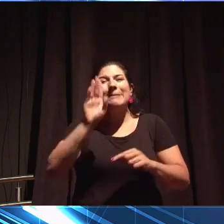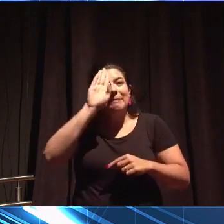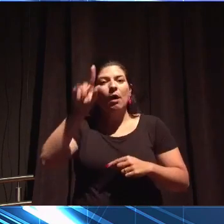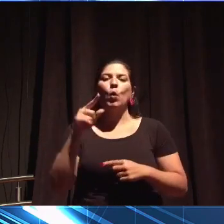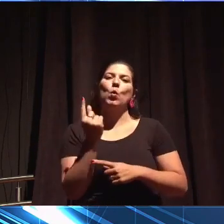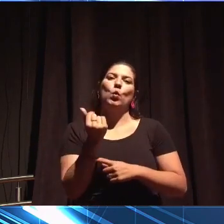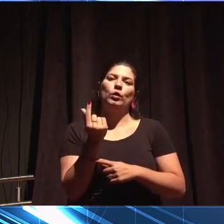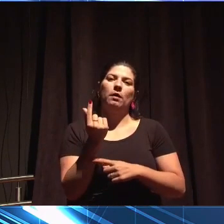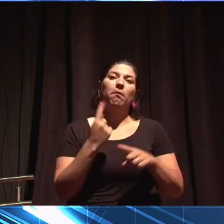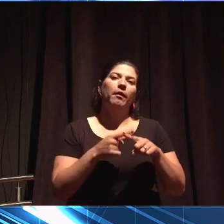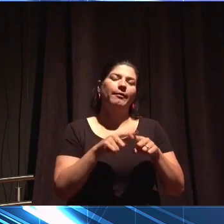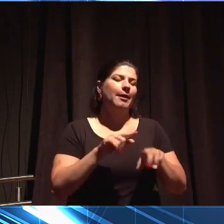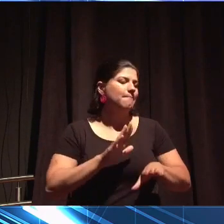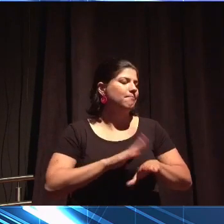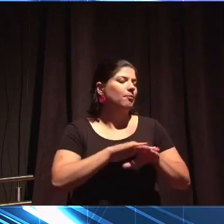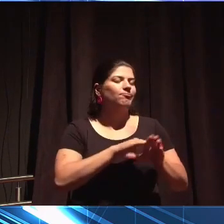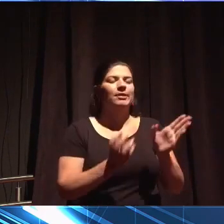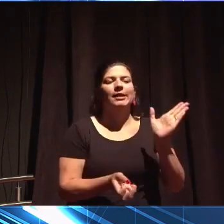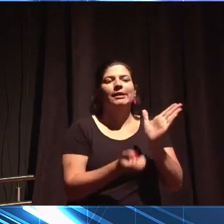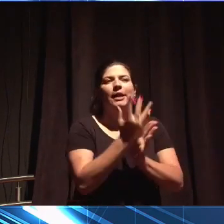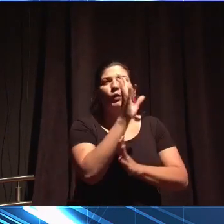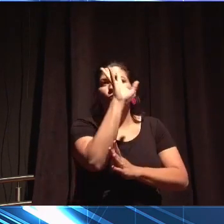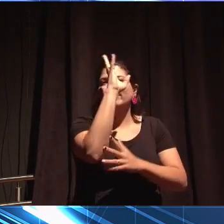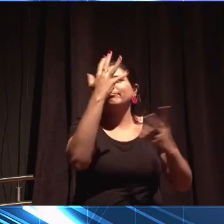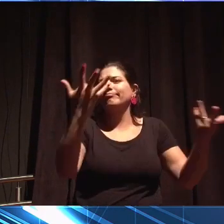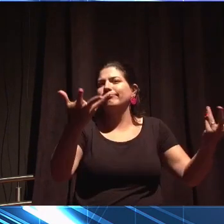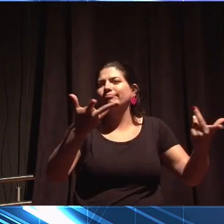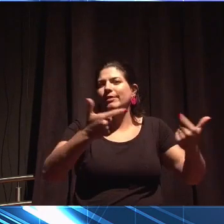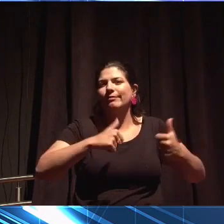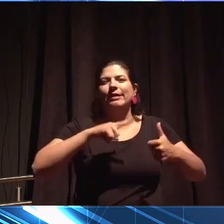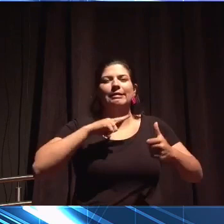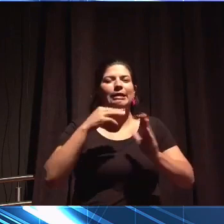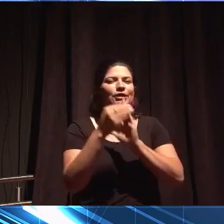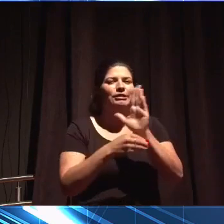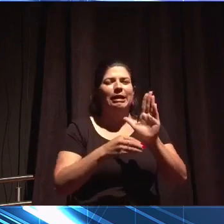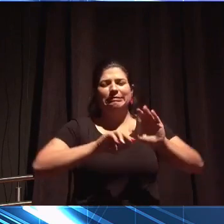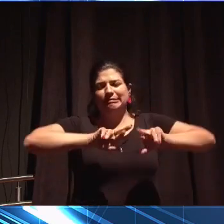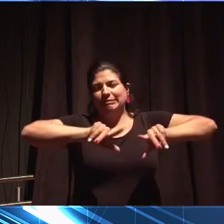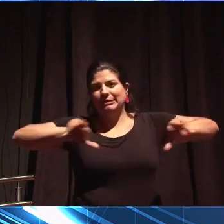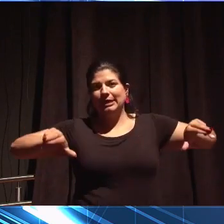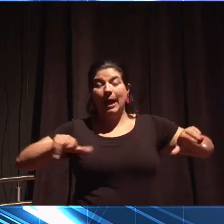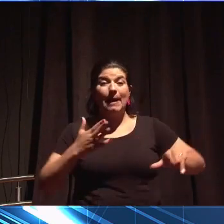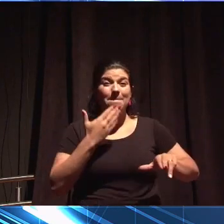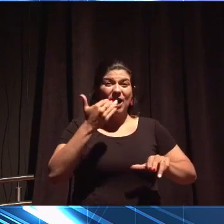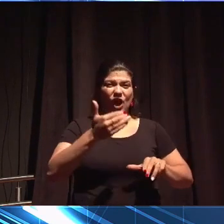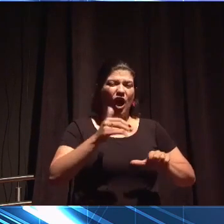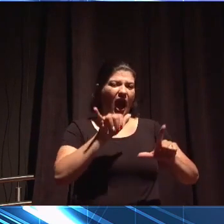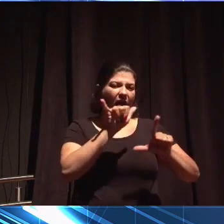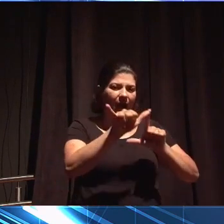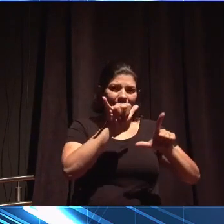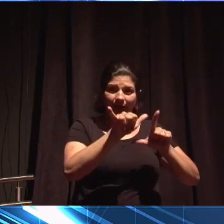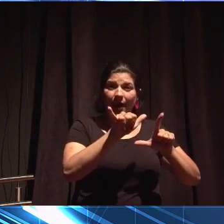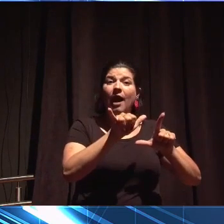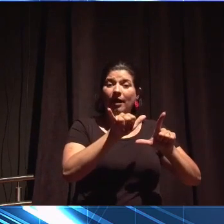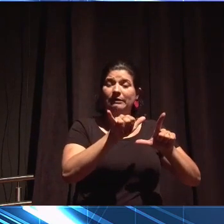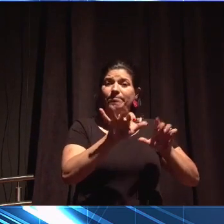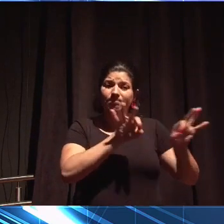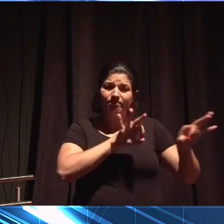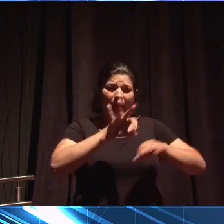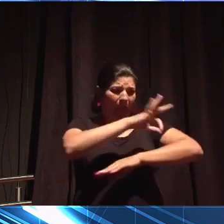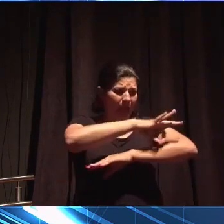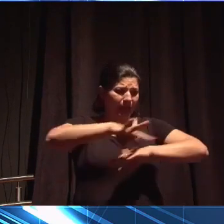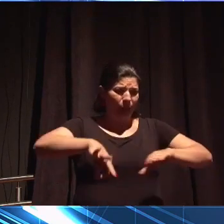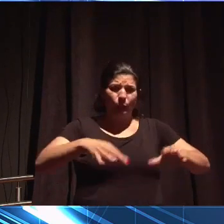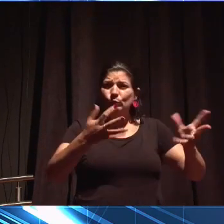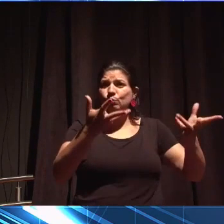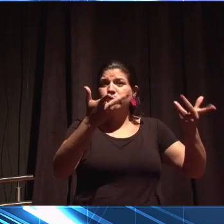uma solução maravilhosa, cheia de design patterns, usando as melhores práticas de arquitetura, ter uma arquitetura super